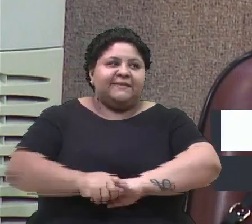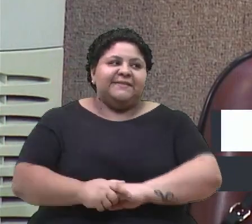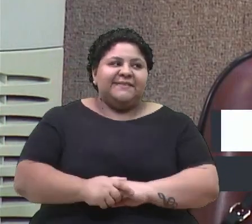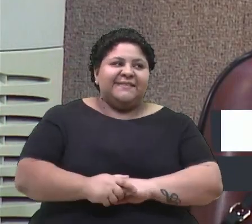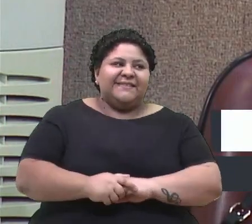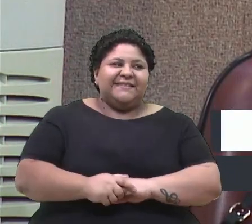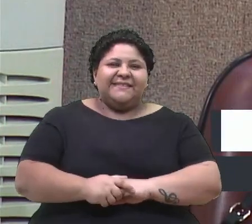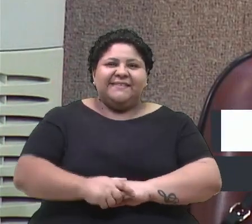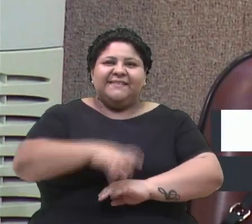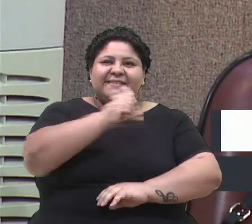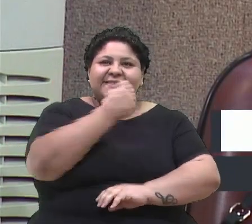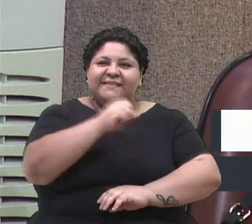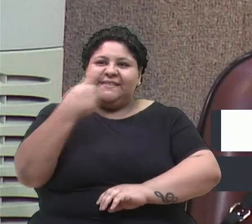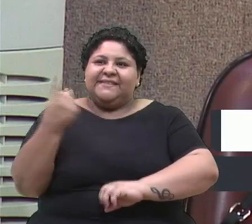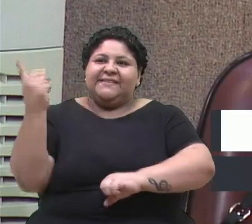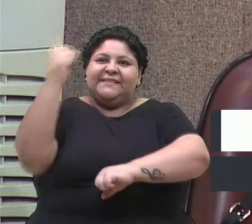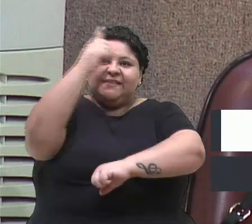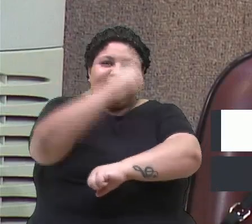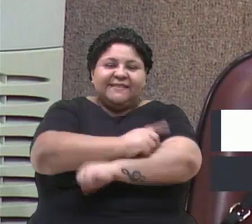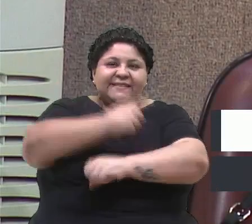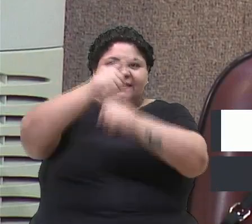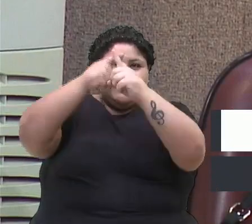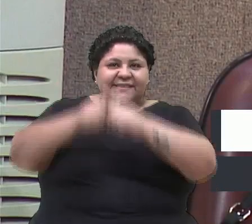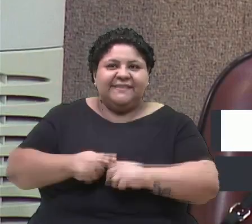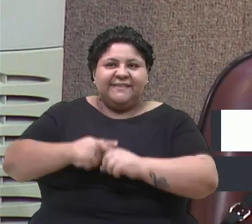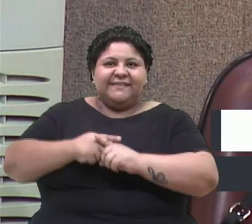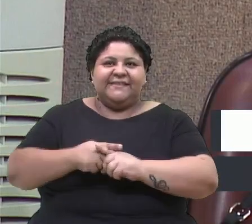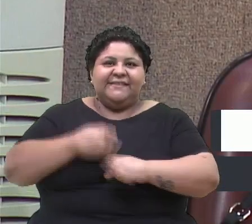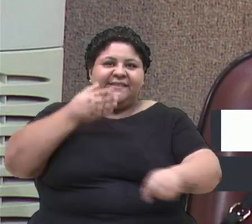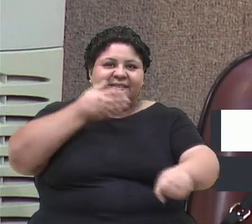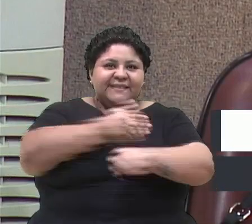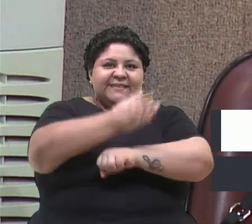Foram 81 dias de torneio, com a participação de